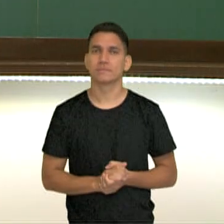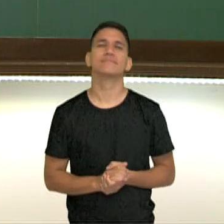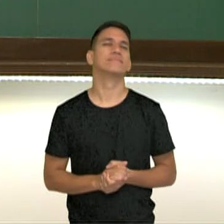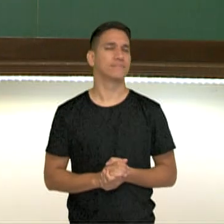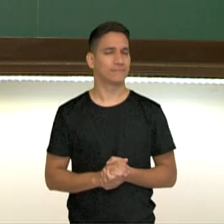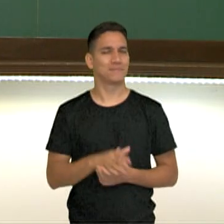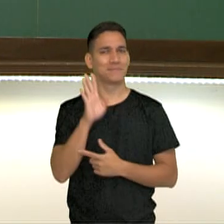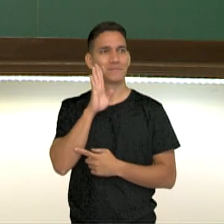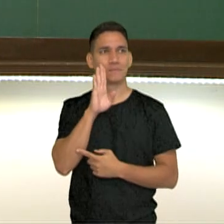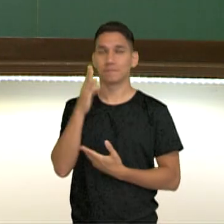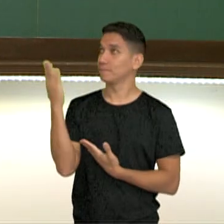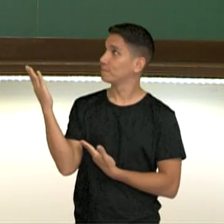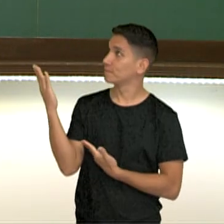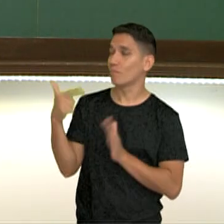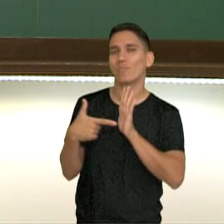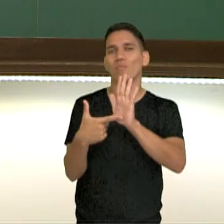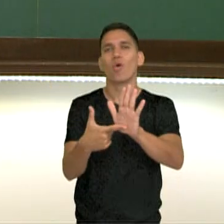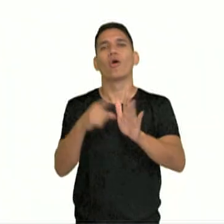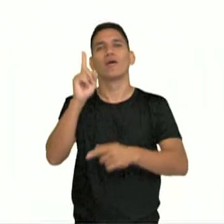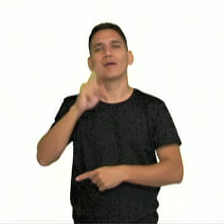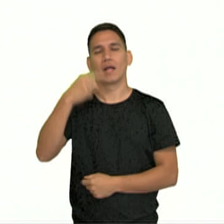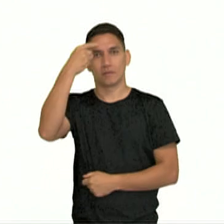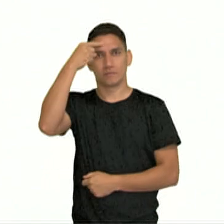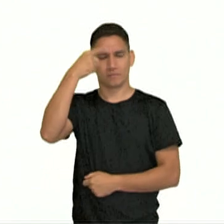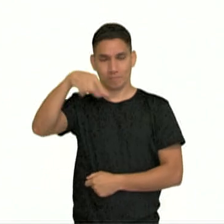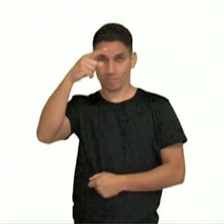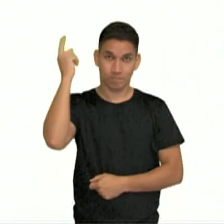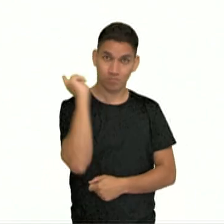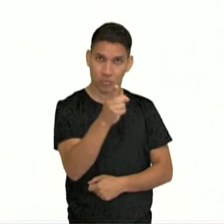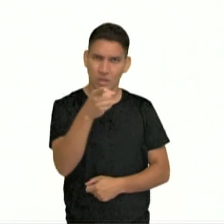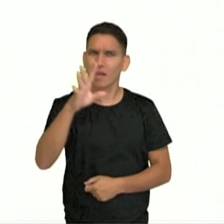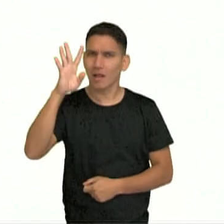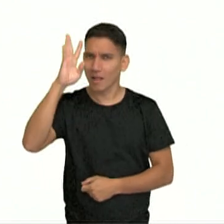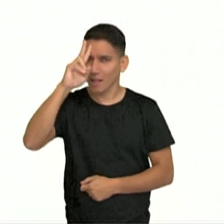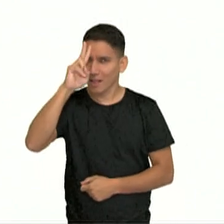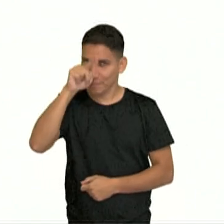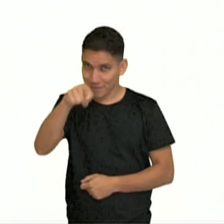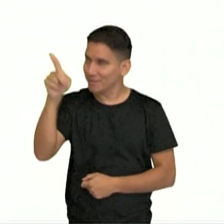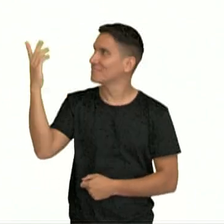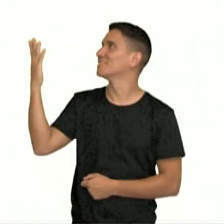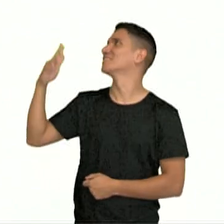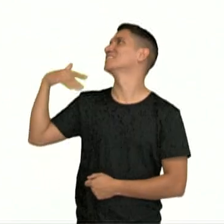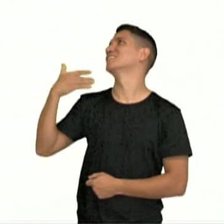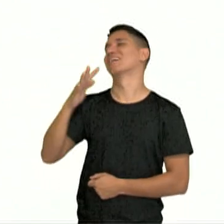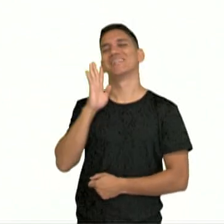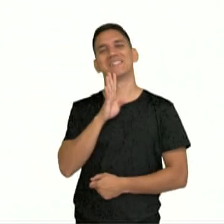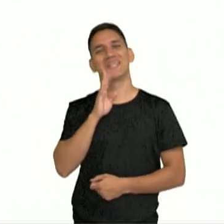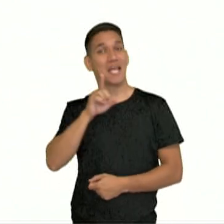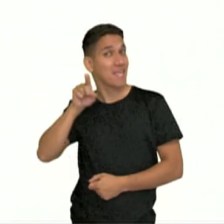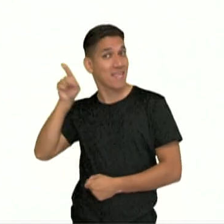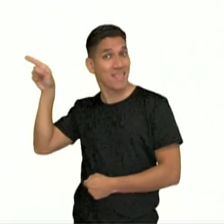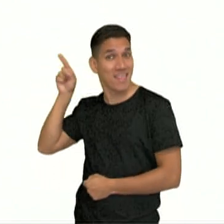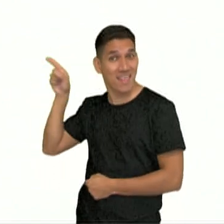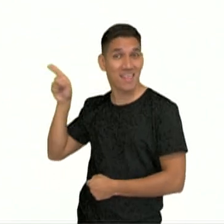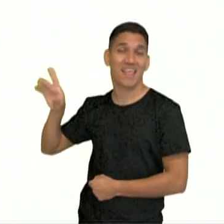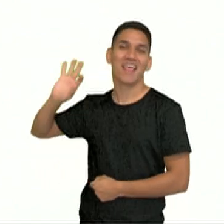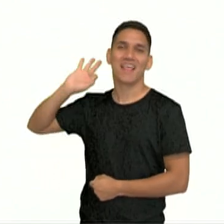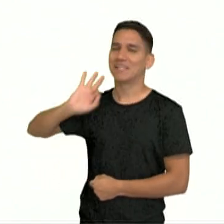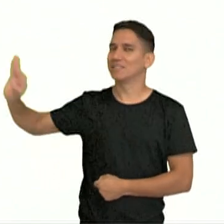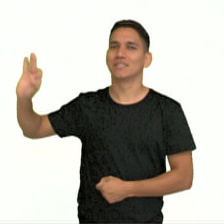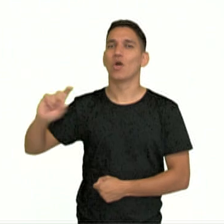Olha que legal, aqui nós temos uma imagem do Harry Potter. Lembra do Harry Potter? Oh, gente, esse